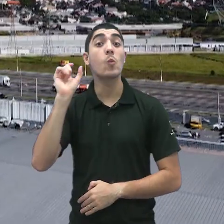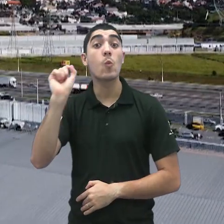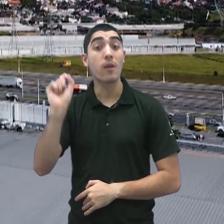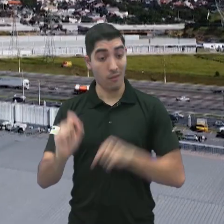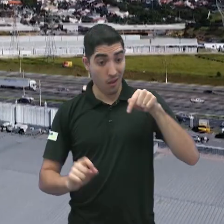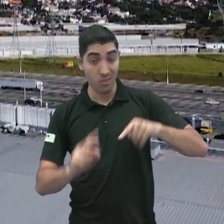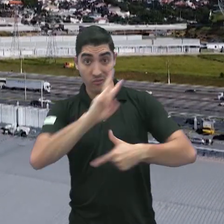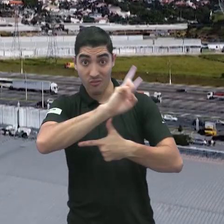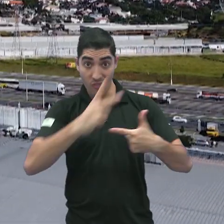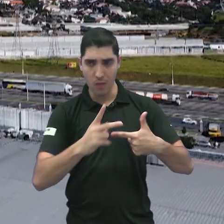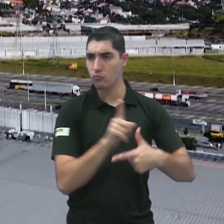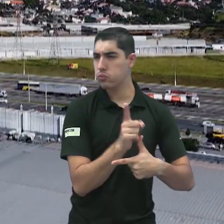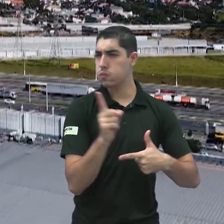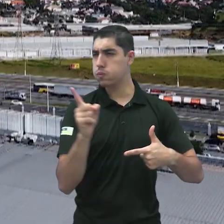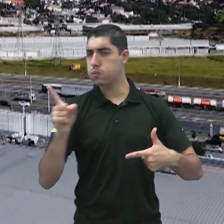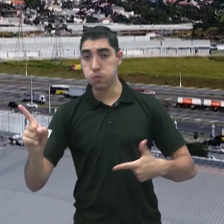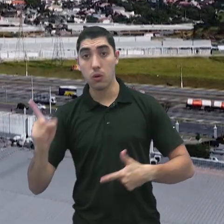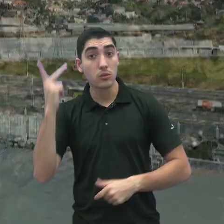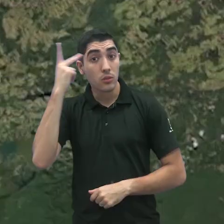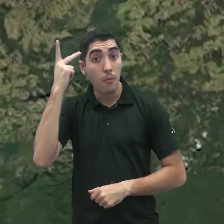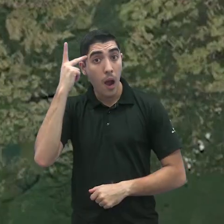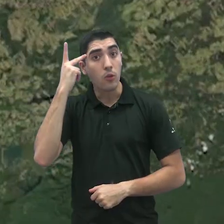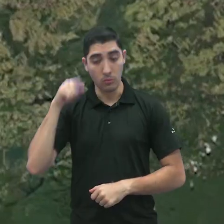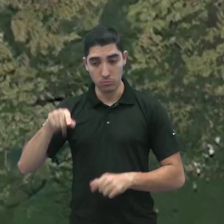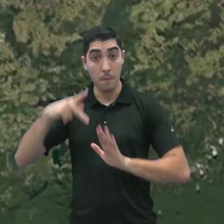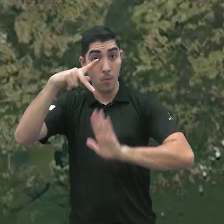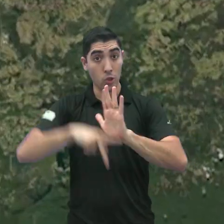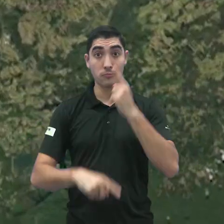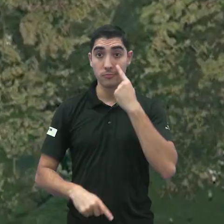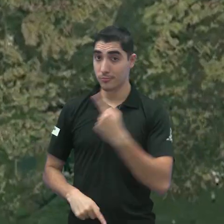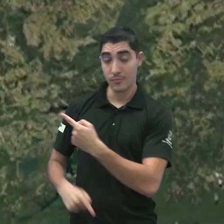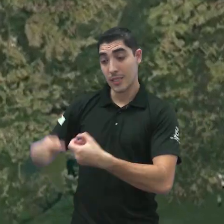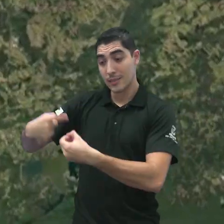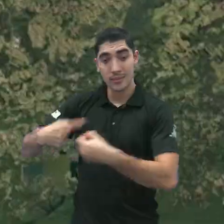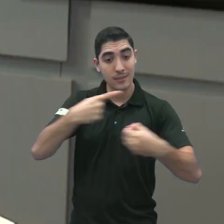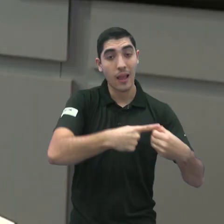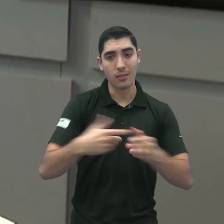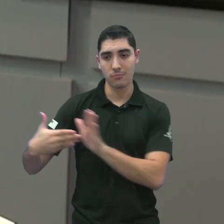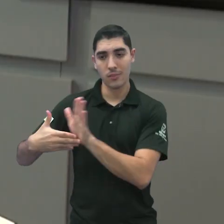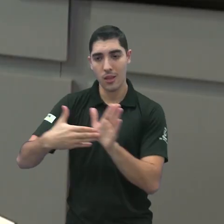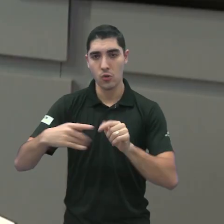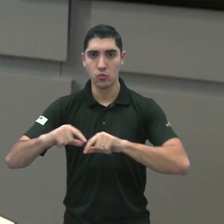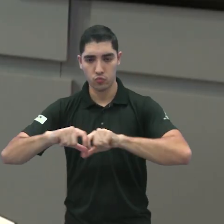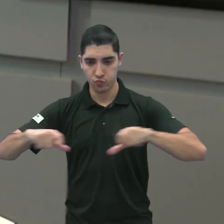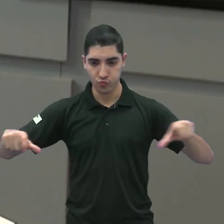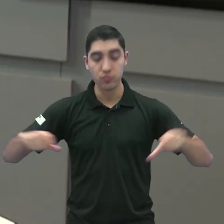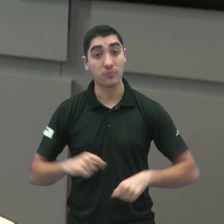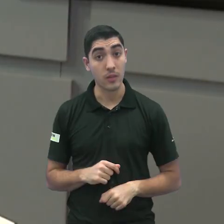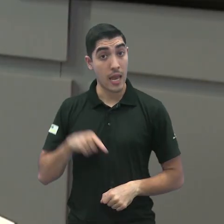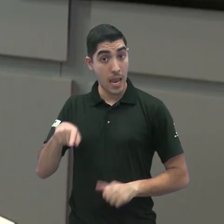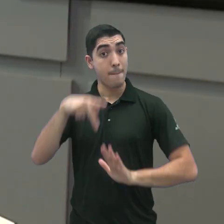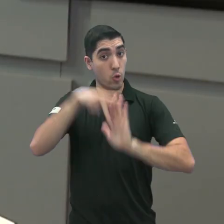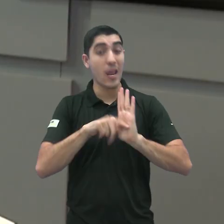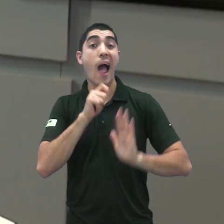ligaria o Vale do Paraíba à região metropolitana de São Paulo no projeto Trem Intercidades Eixo Leste. Atualmente, o projeto está em